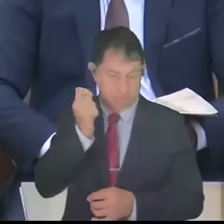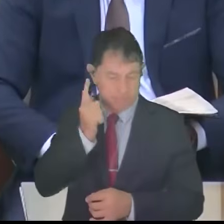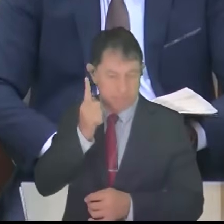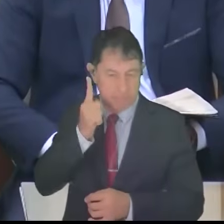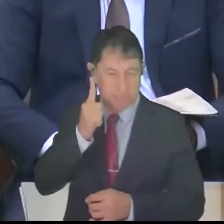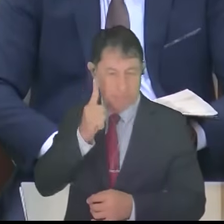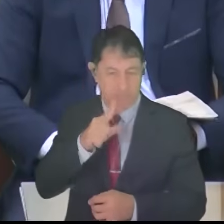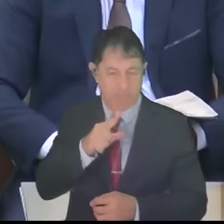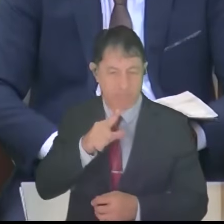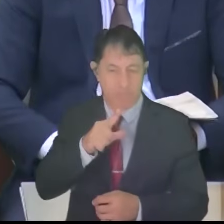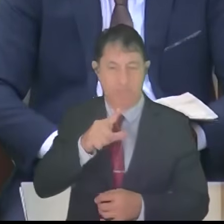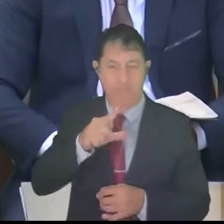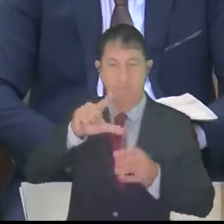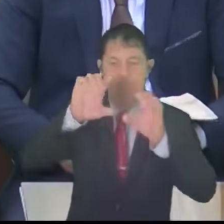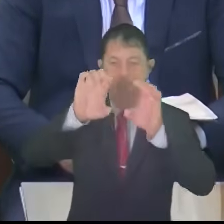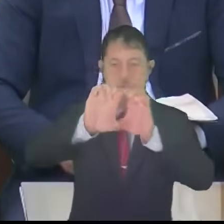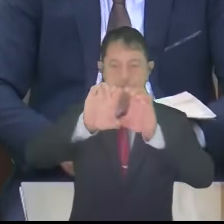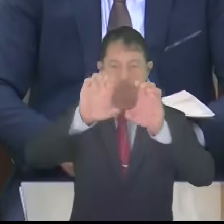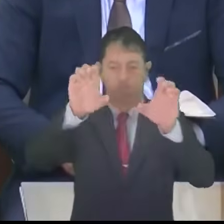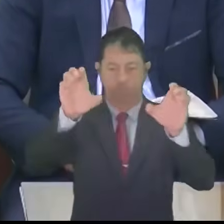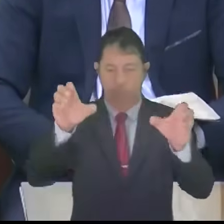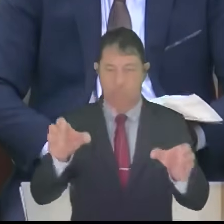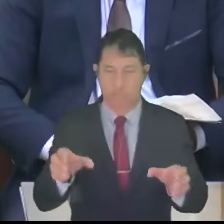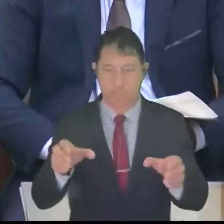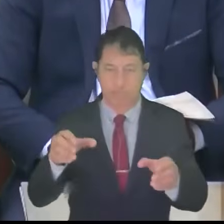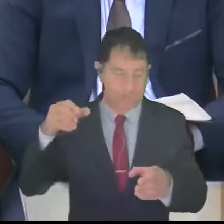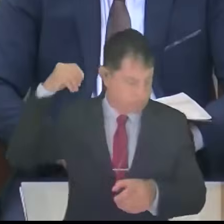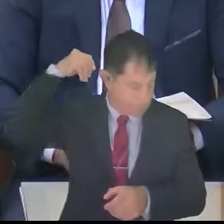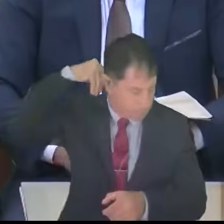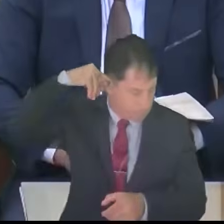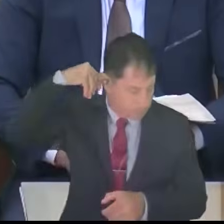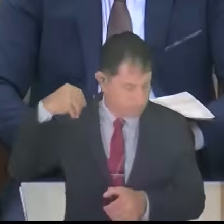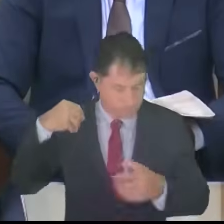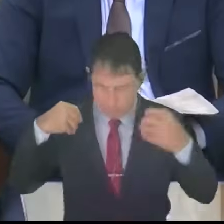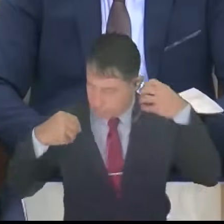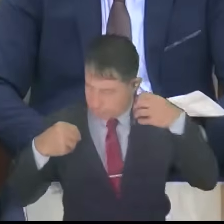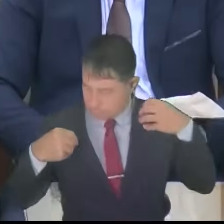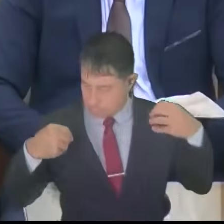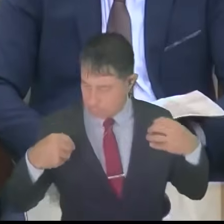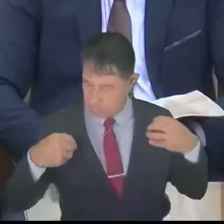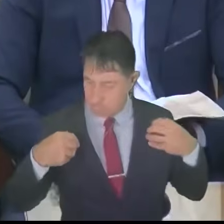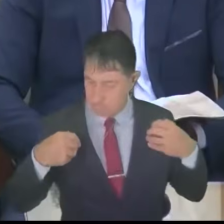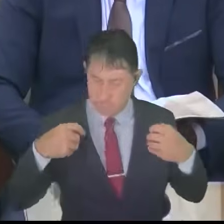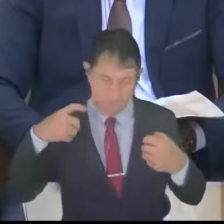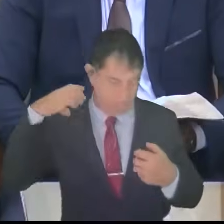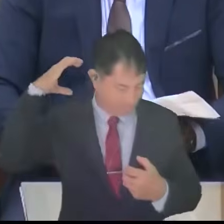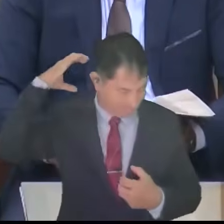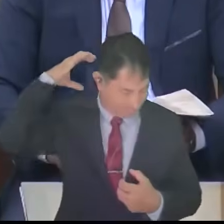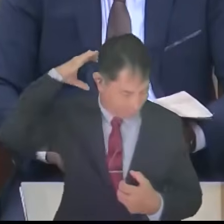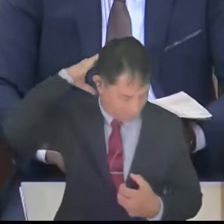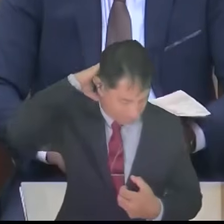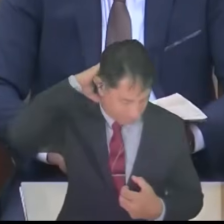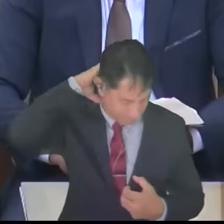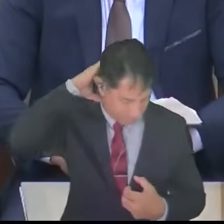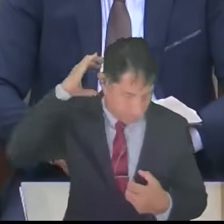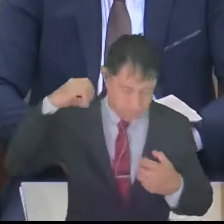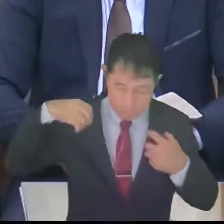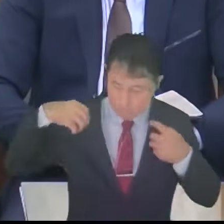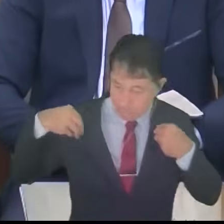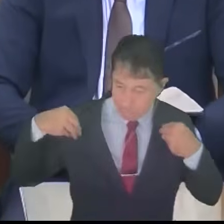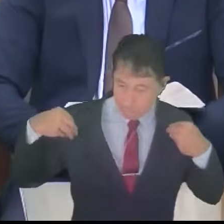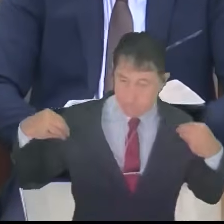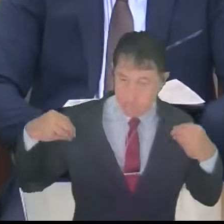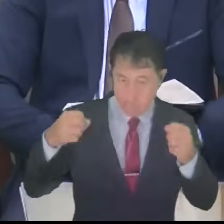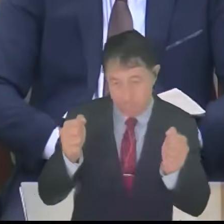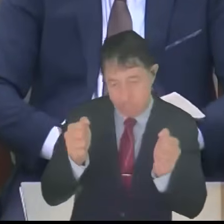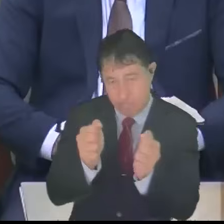vão trabalhar juntos. É aquele pedaço de madeira, aquele artefato de madeira que se coloca em